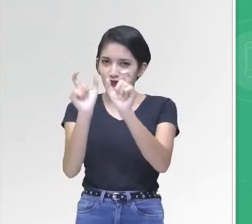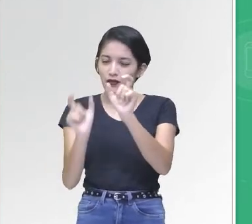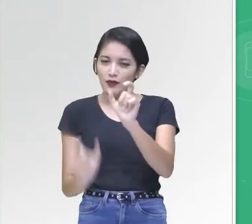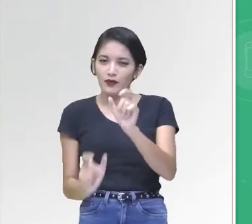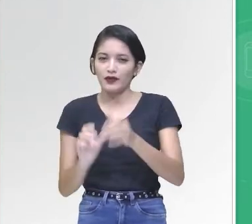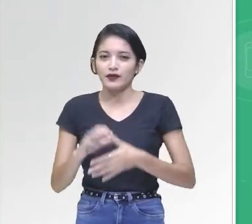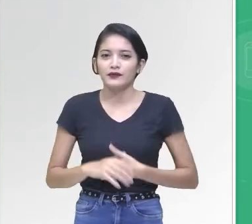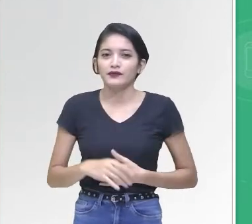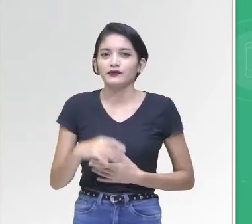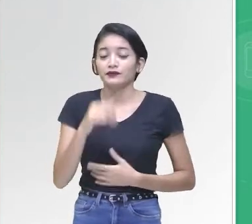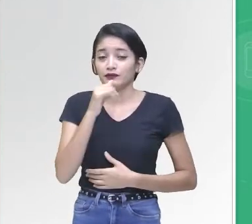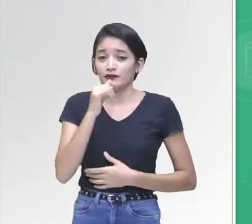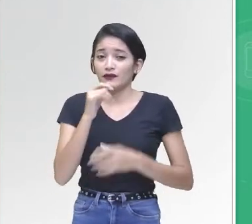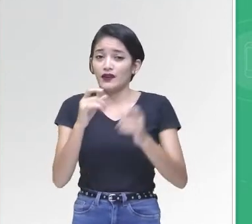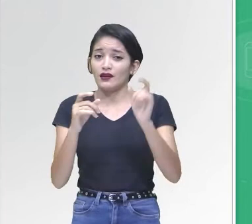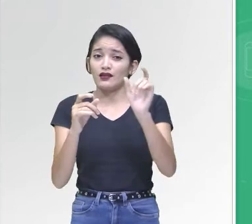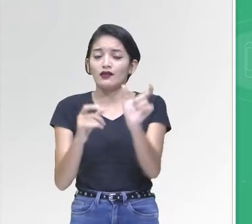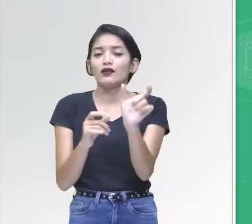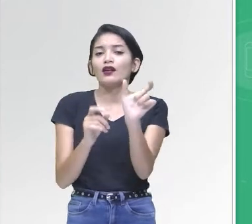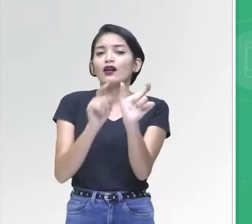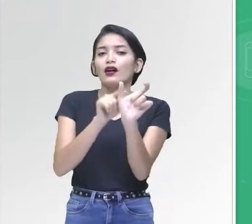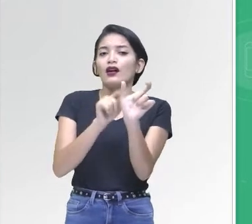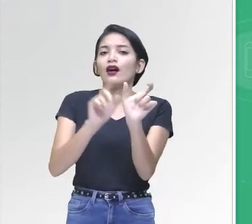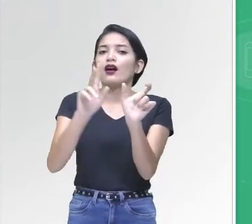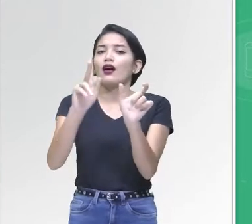a raiz, qual a raiz do verbo hablar?